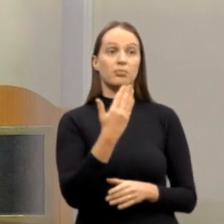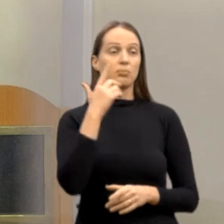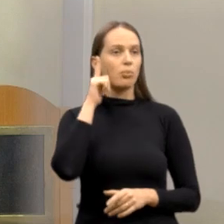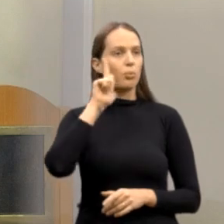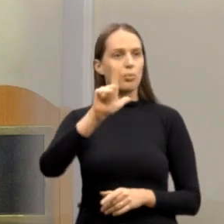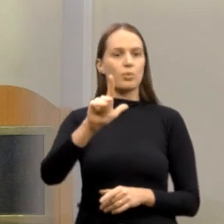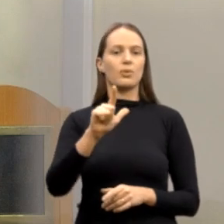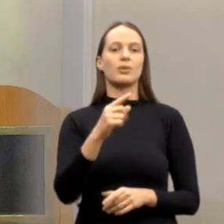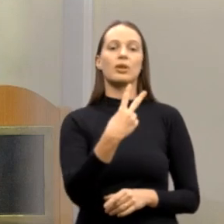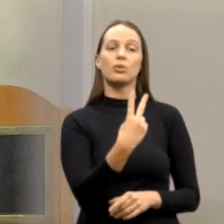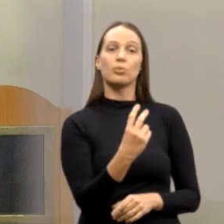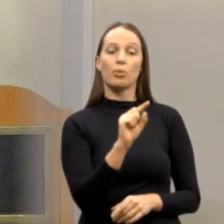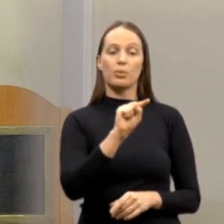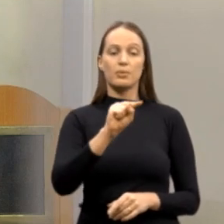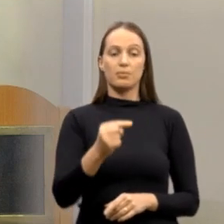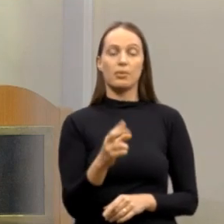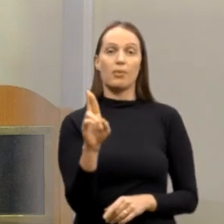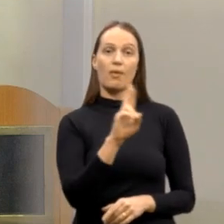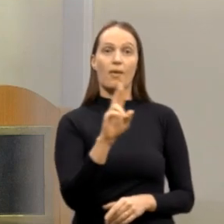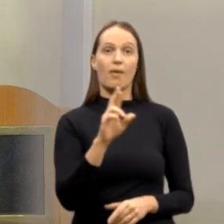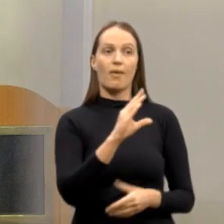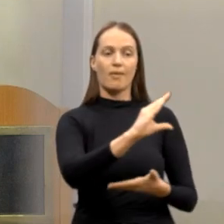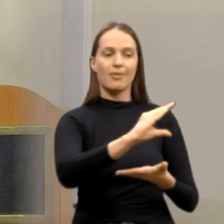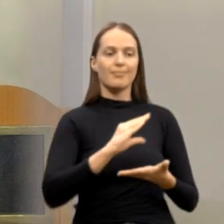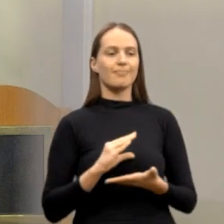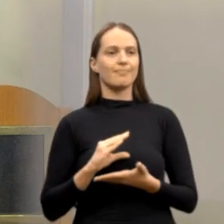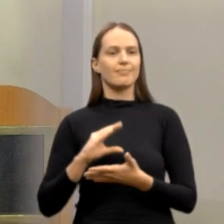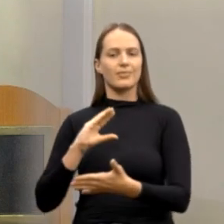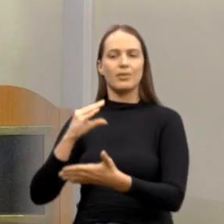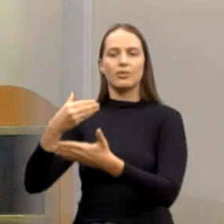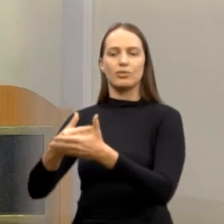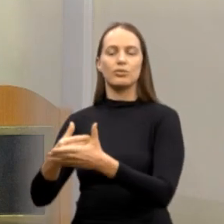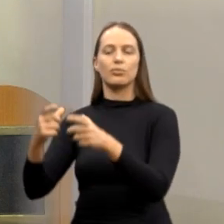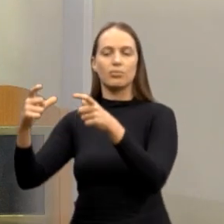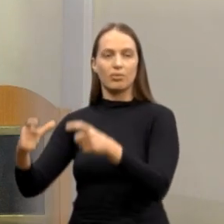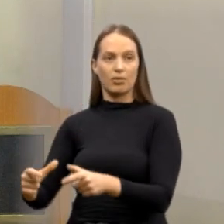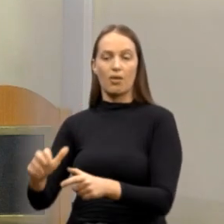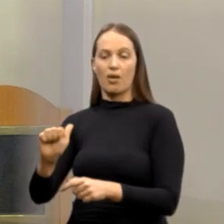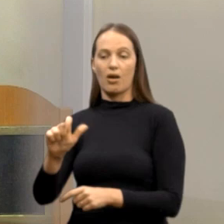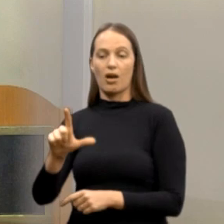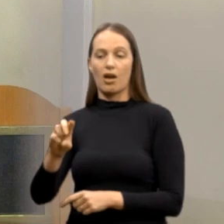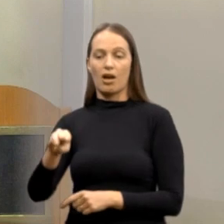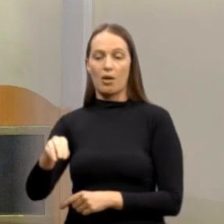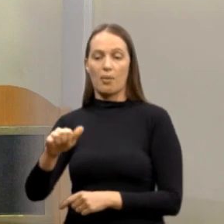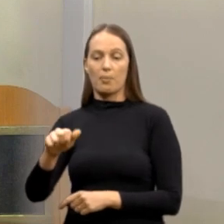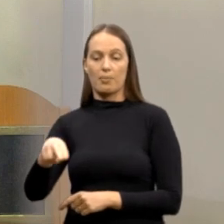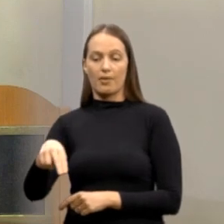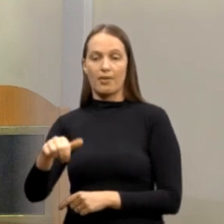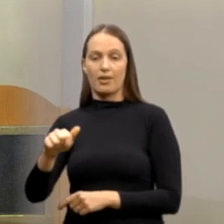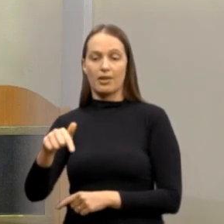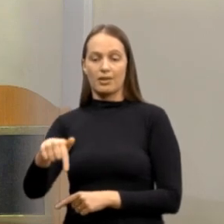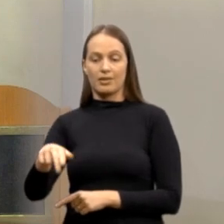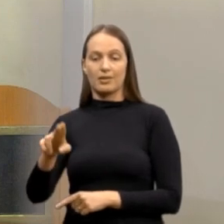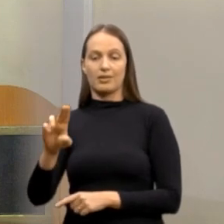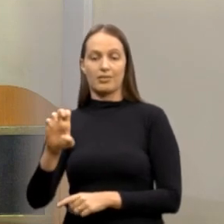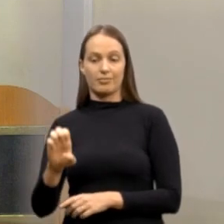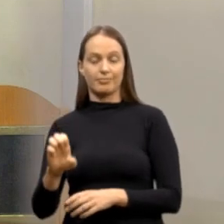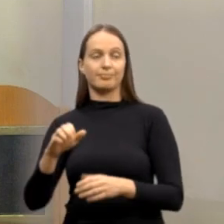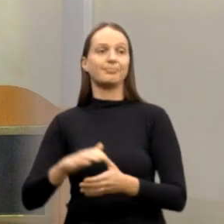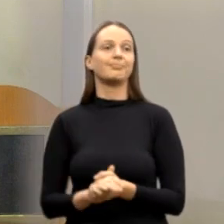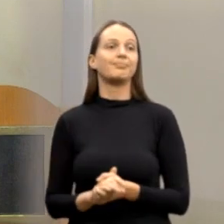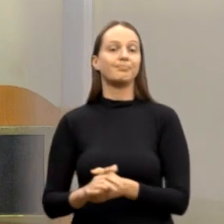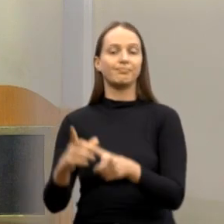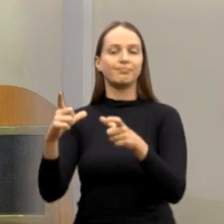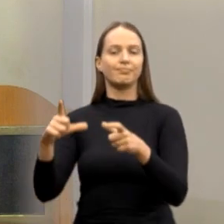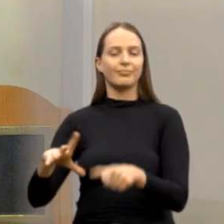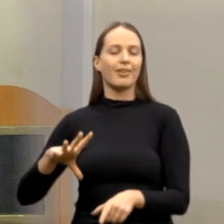de R 2.000 que ele mesmo disse que gastaria tudo ali mal sabia ele que o lugar que ele tanto amava e queria